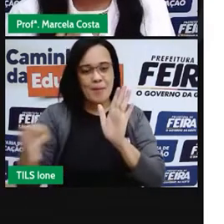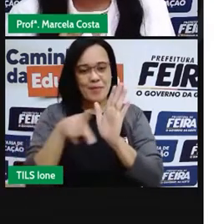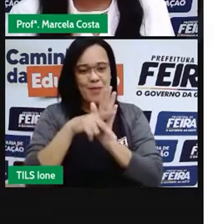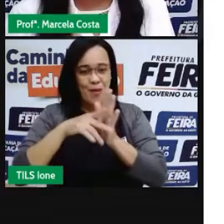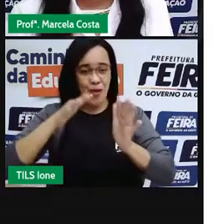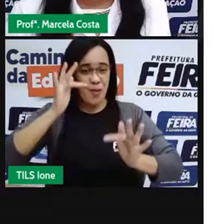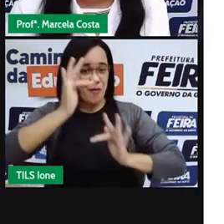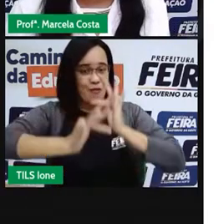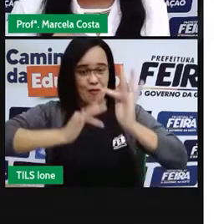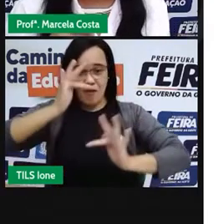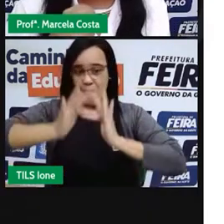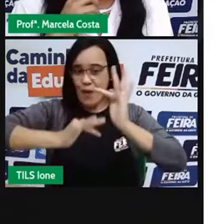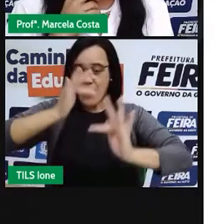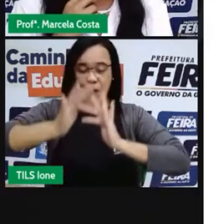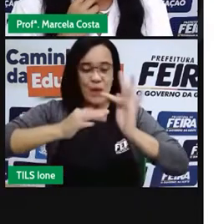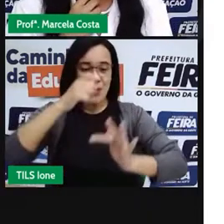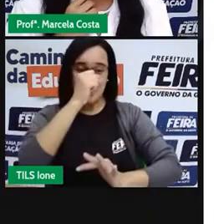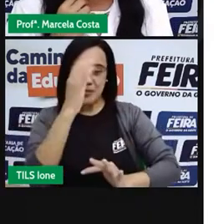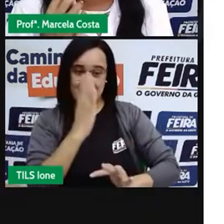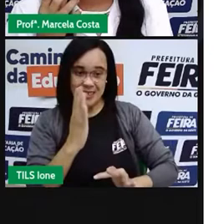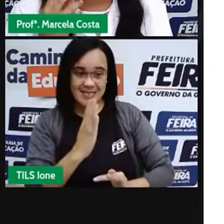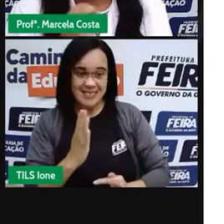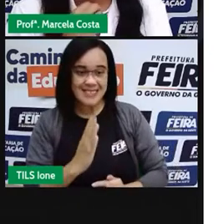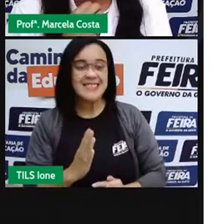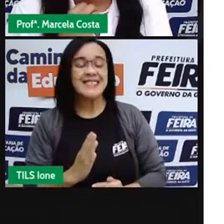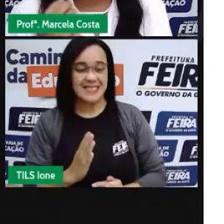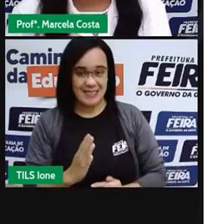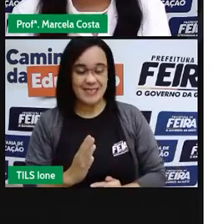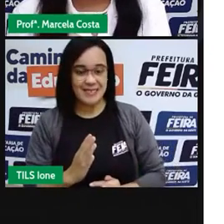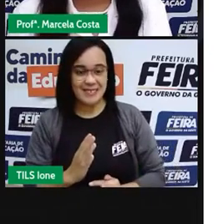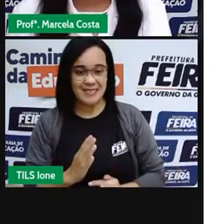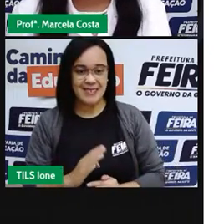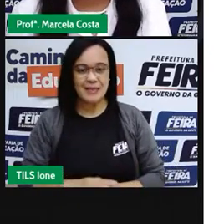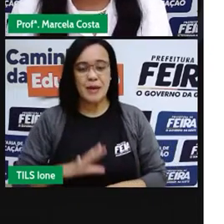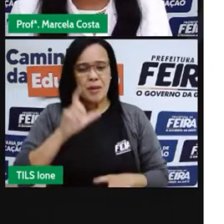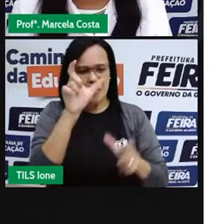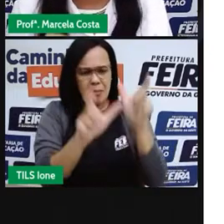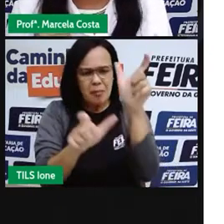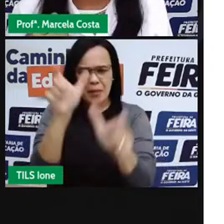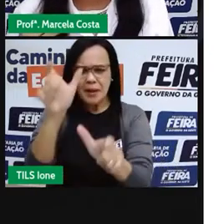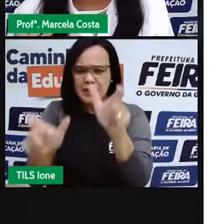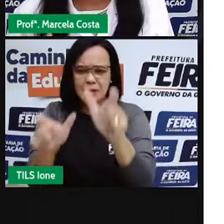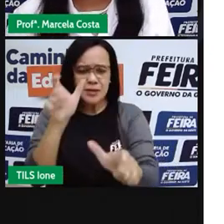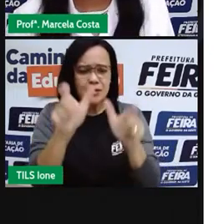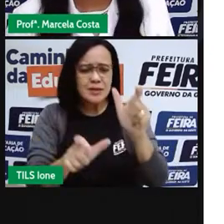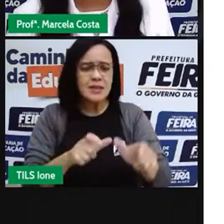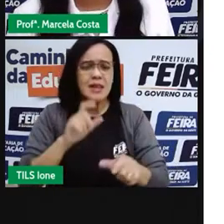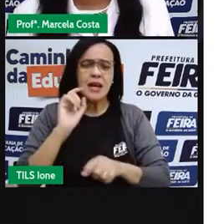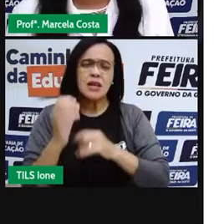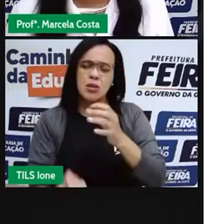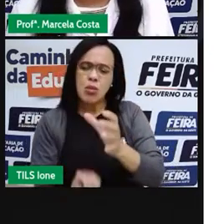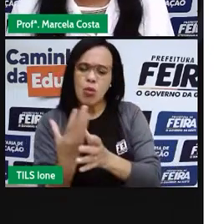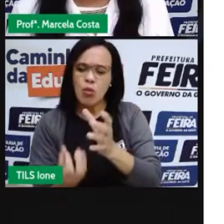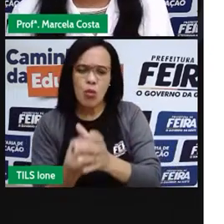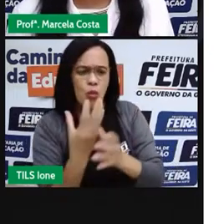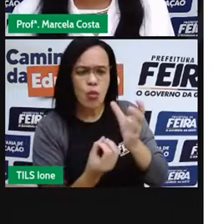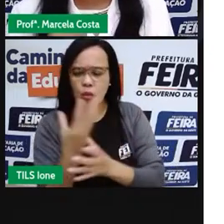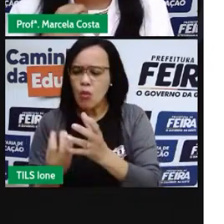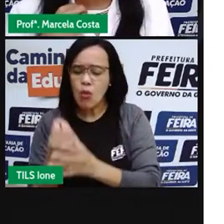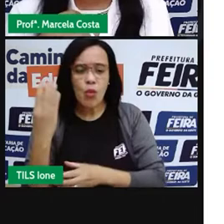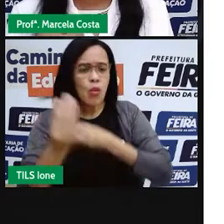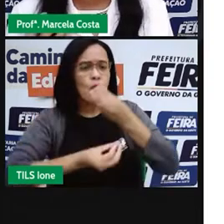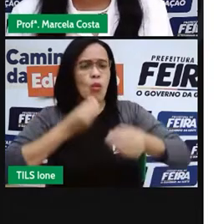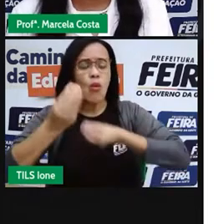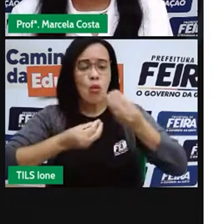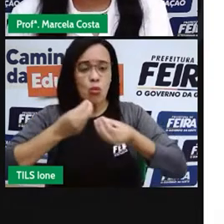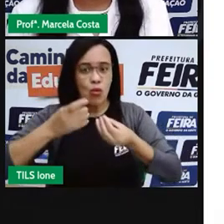são mitos. Mitos que trazem personagens que nasceram da imaginação das pessoas,